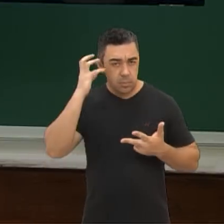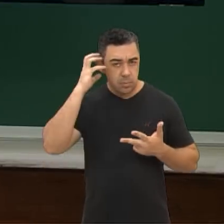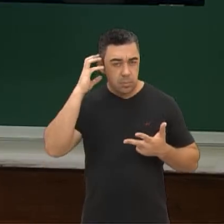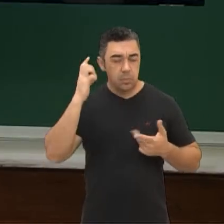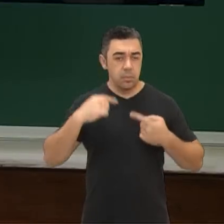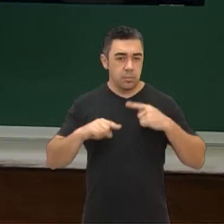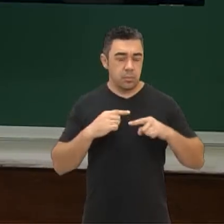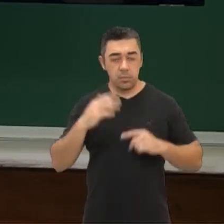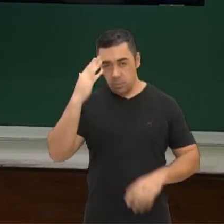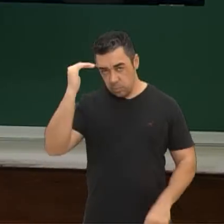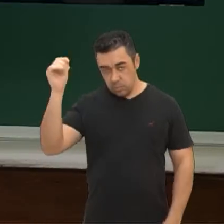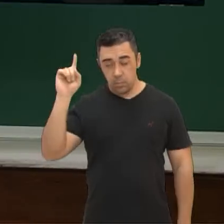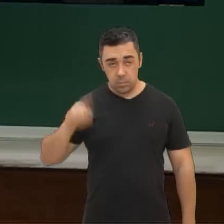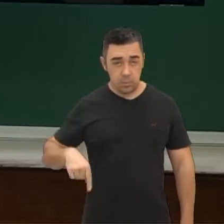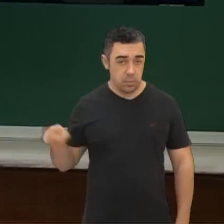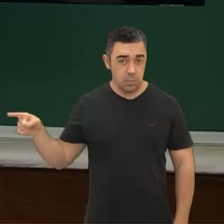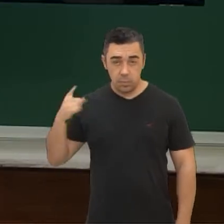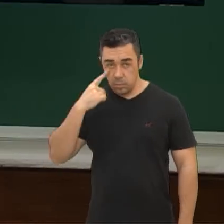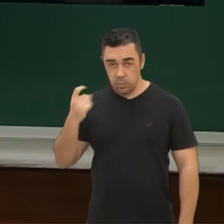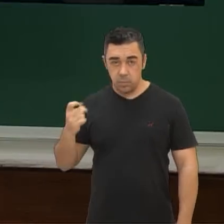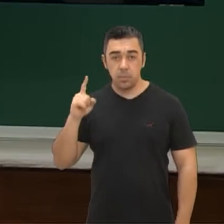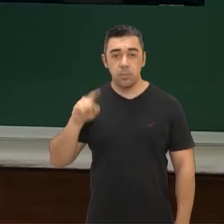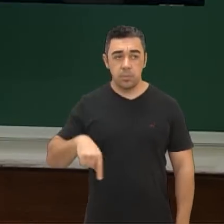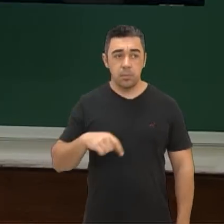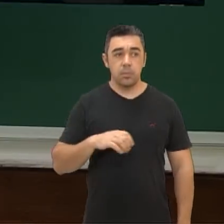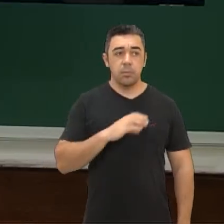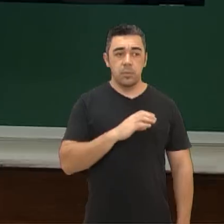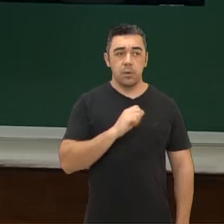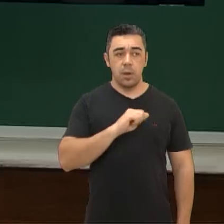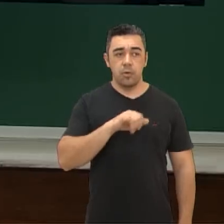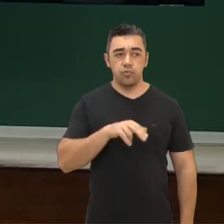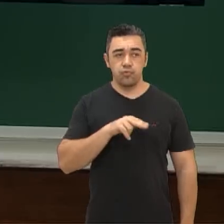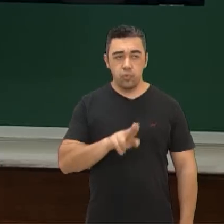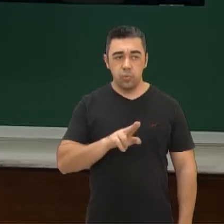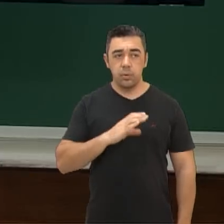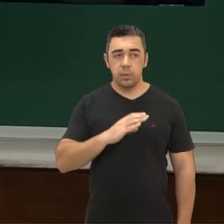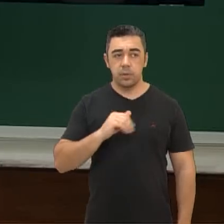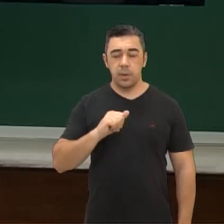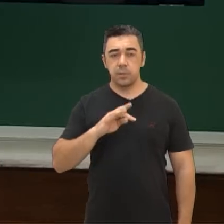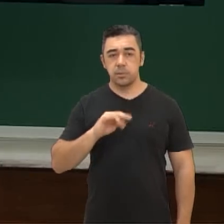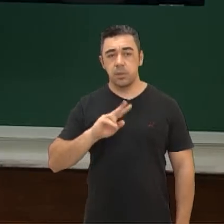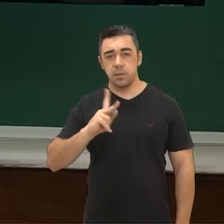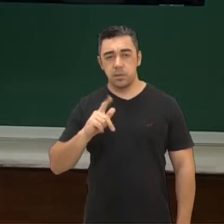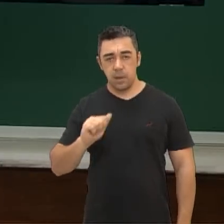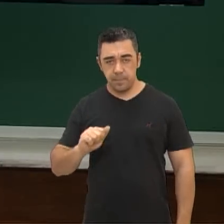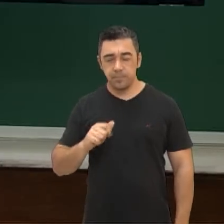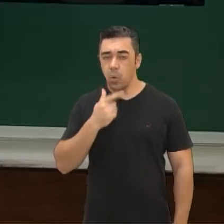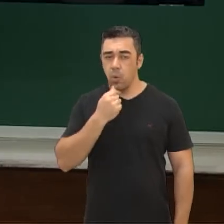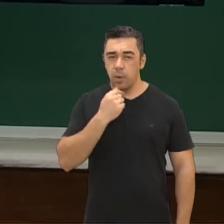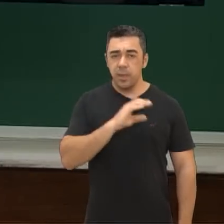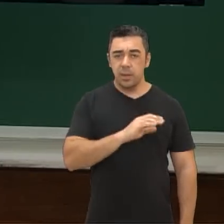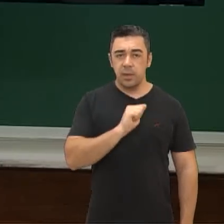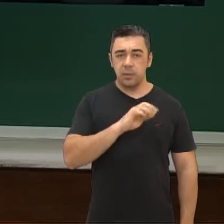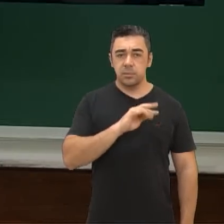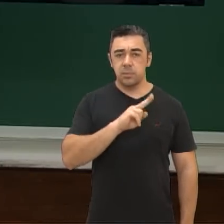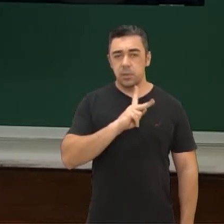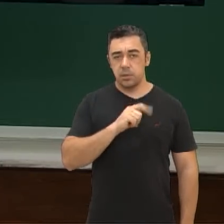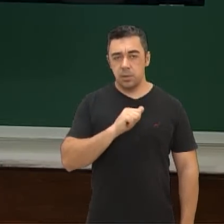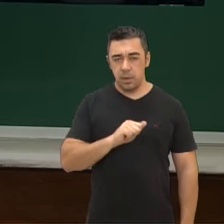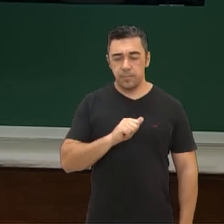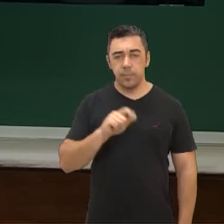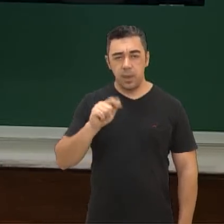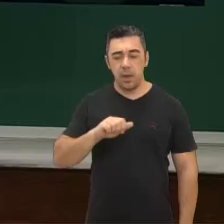temos Y, Z. Então, esses daqui são trechos de dois emboladores bem famosos,